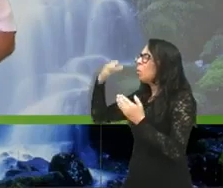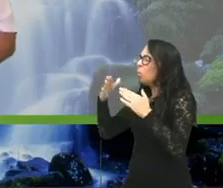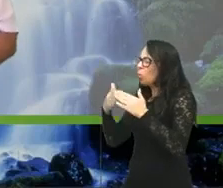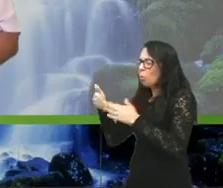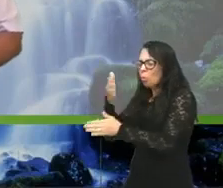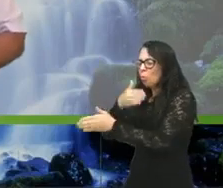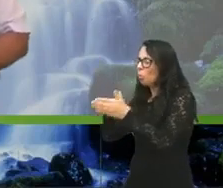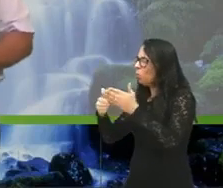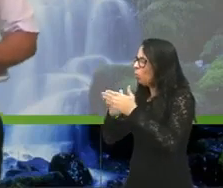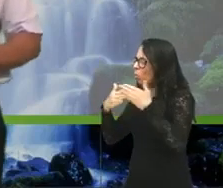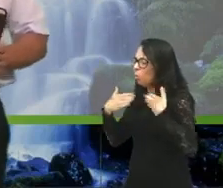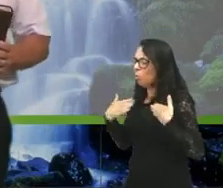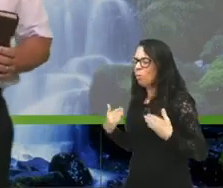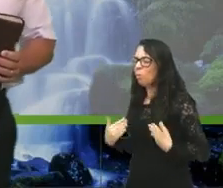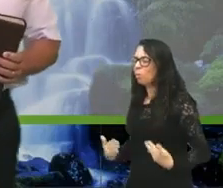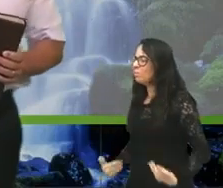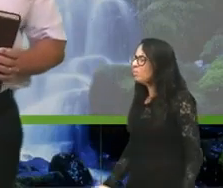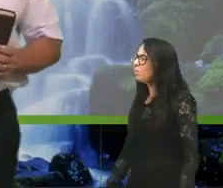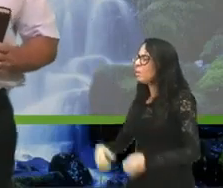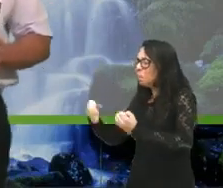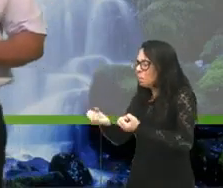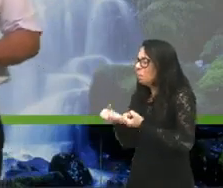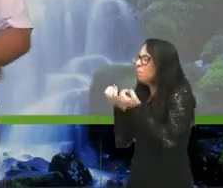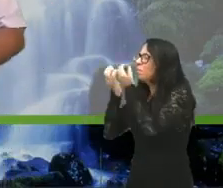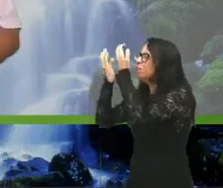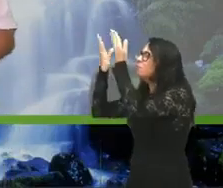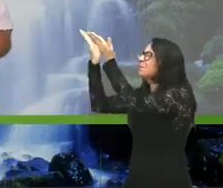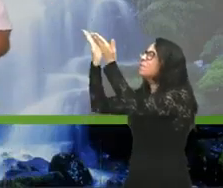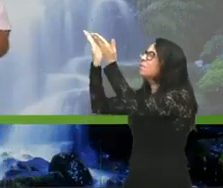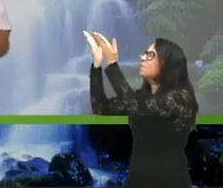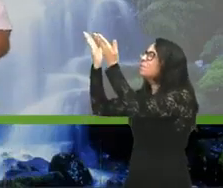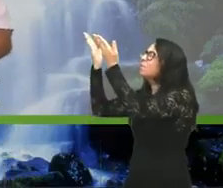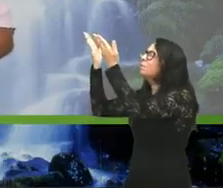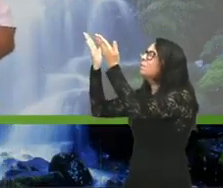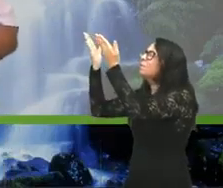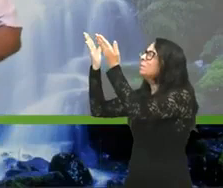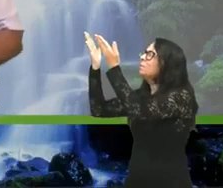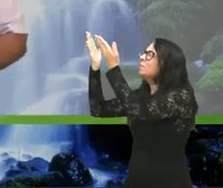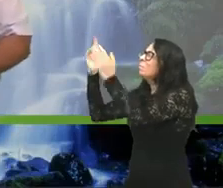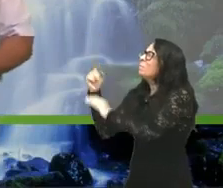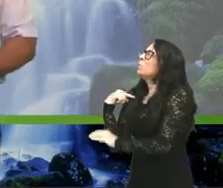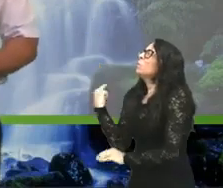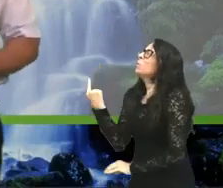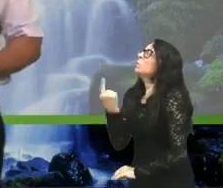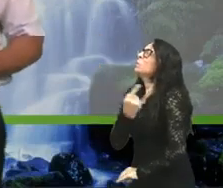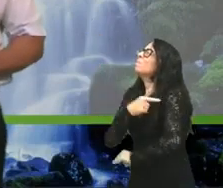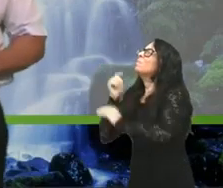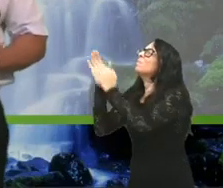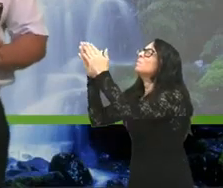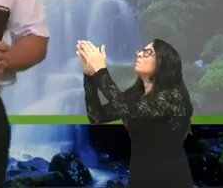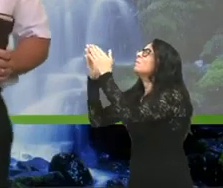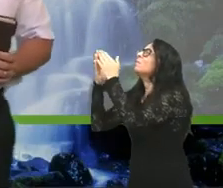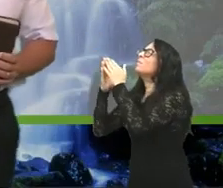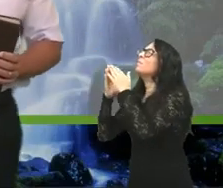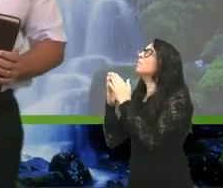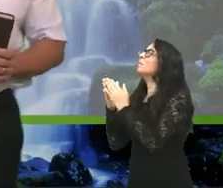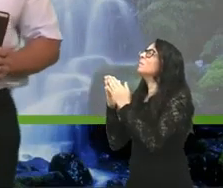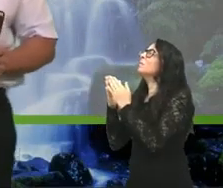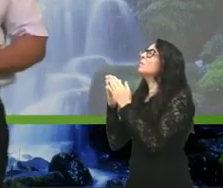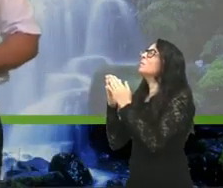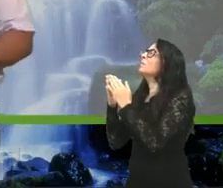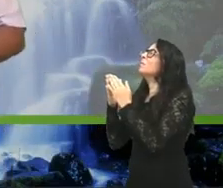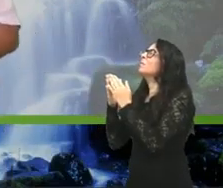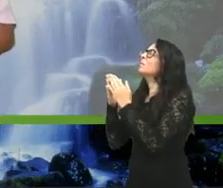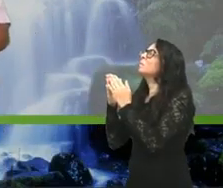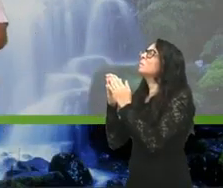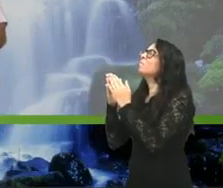está, para que o Senhor venha intervir com Teu poder sobre nós, em nossas vidas, ó